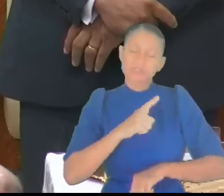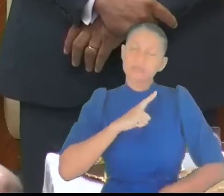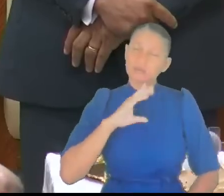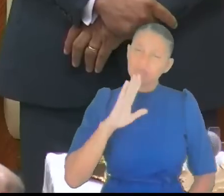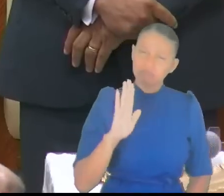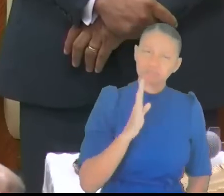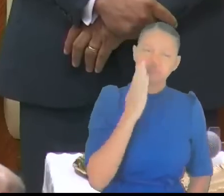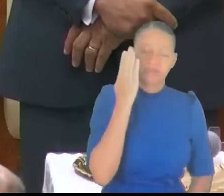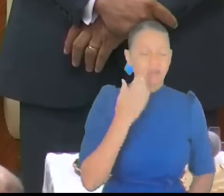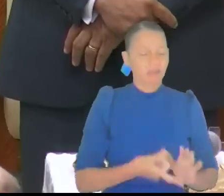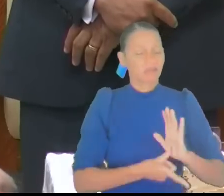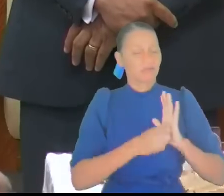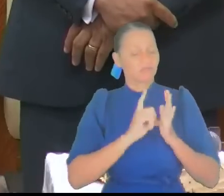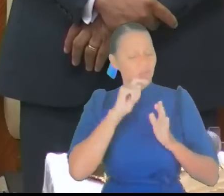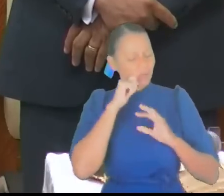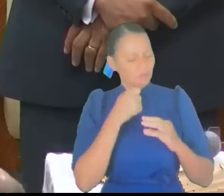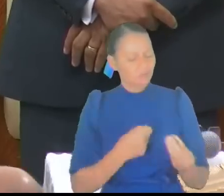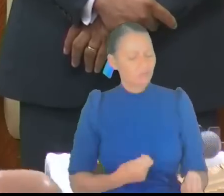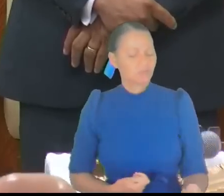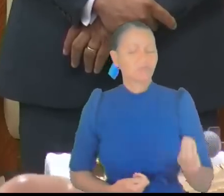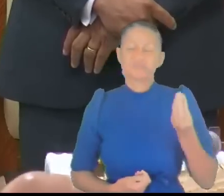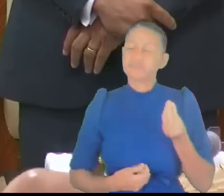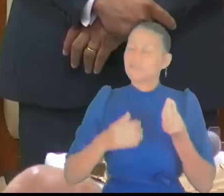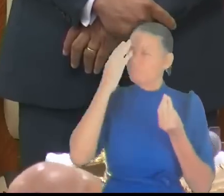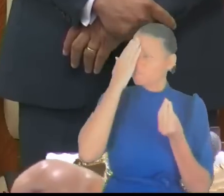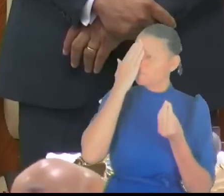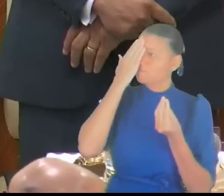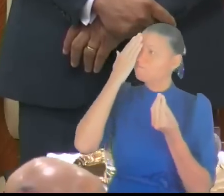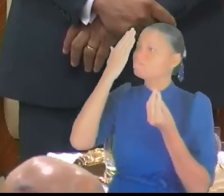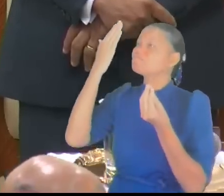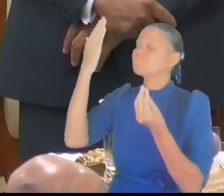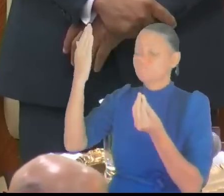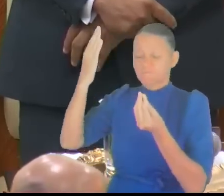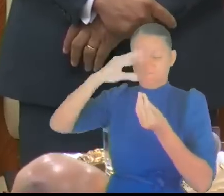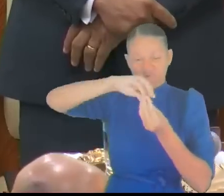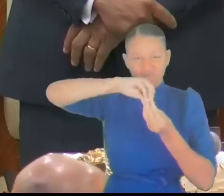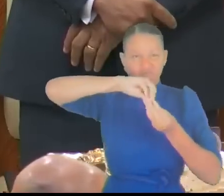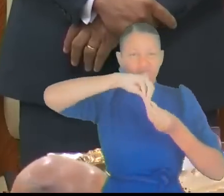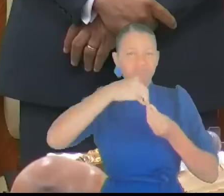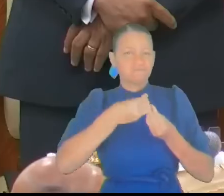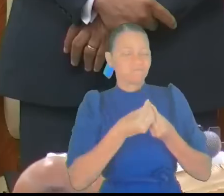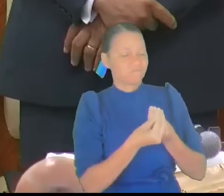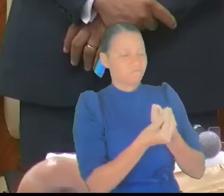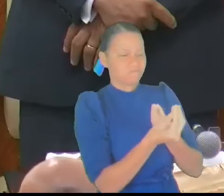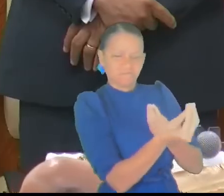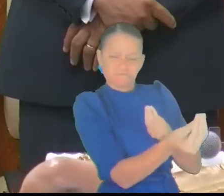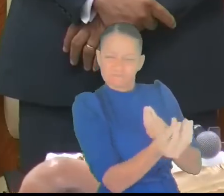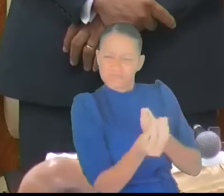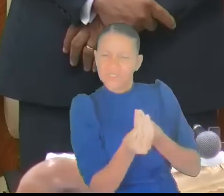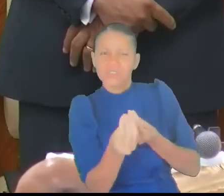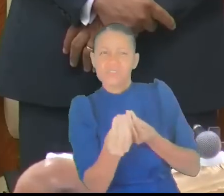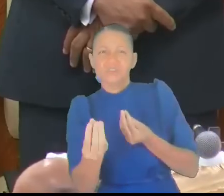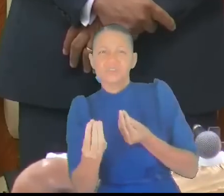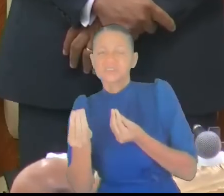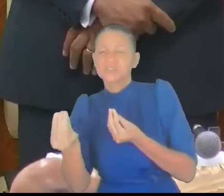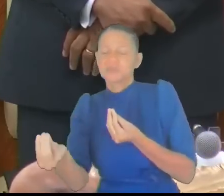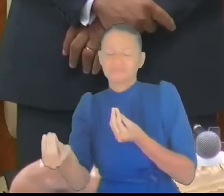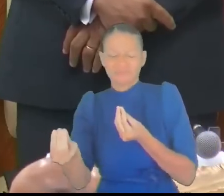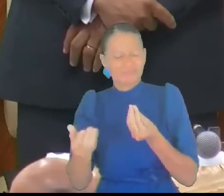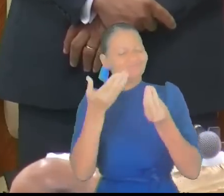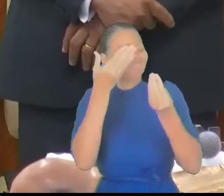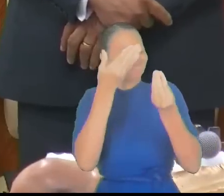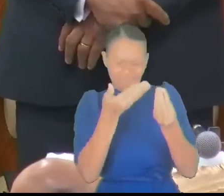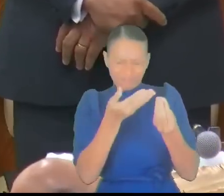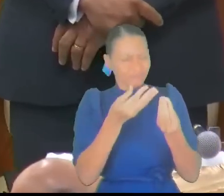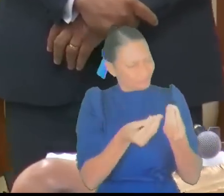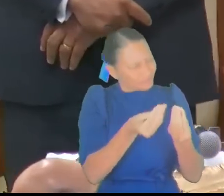havendo tomado o pão em suas mãos, deu graças, e havendo dado graças, o partiu e o deu aos seus discípulos, dizendo: